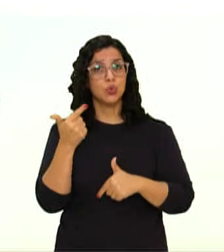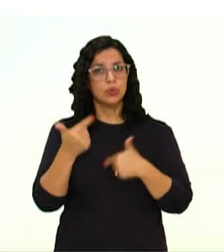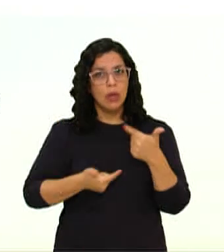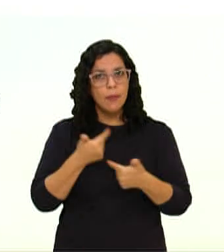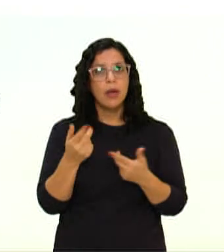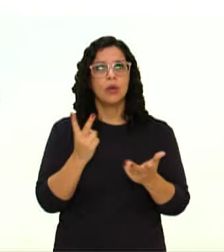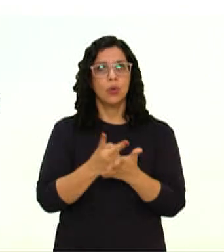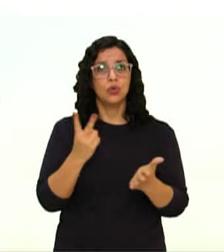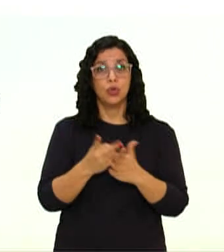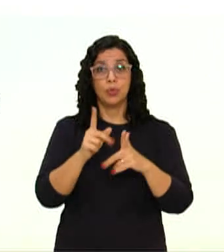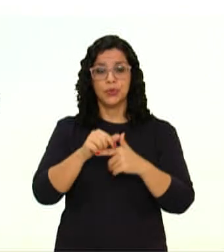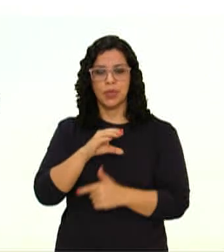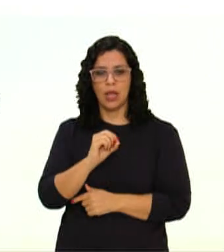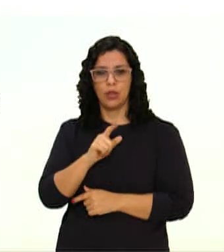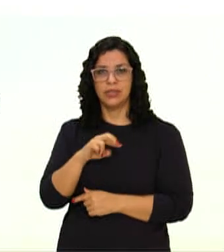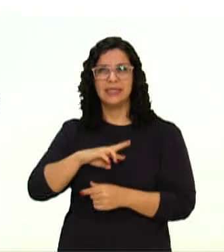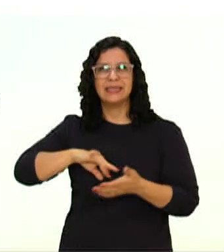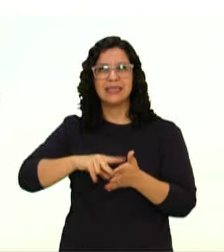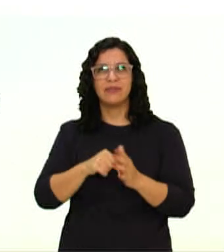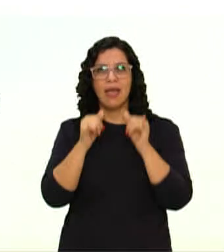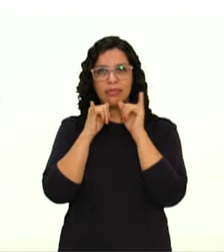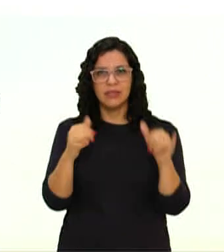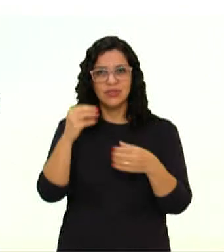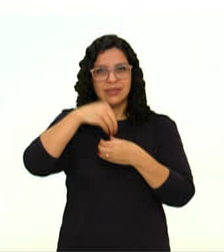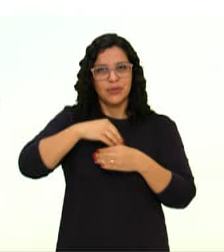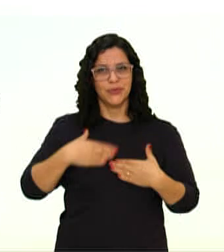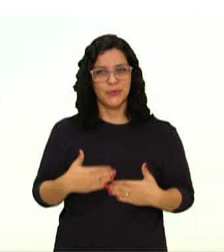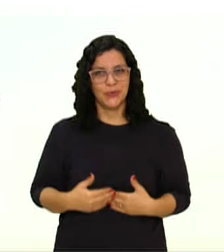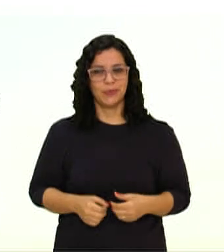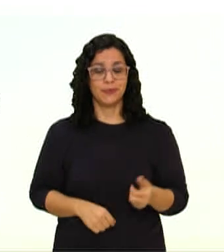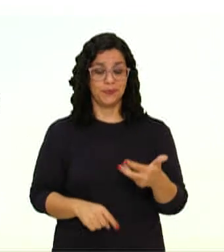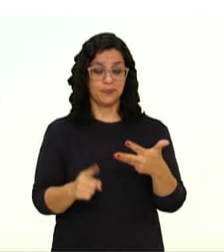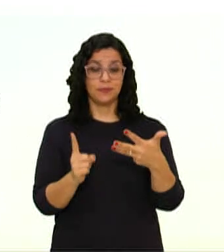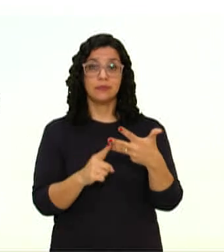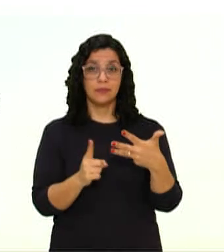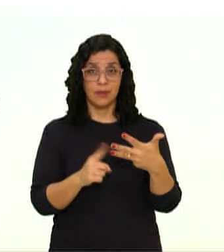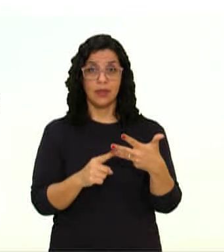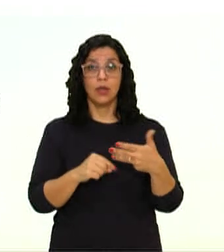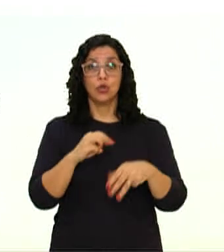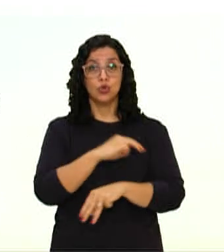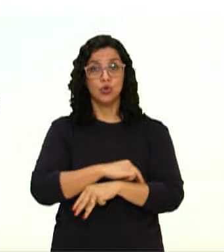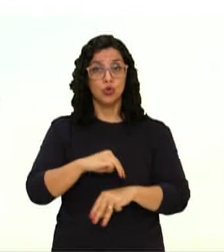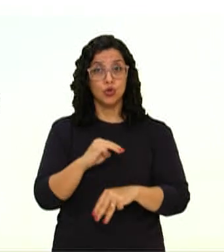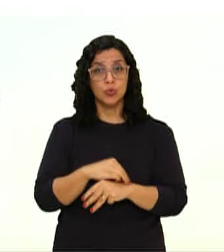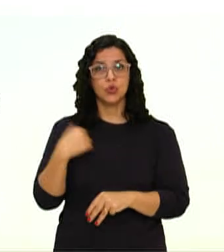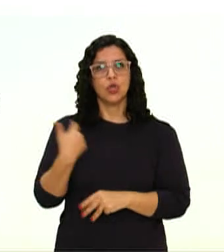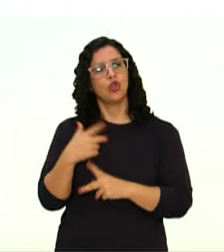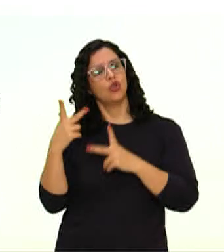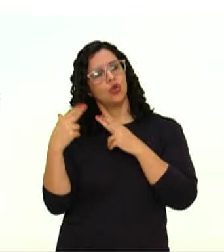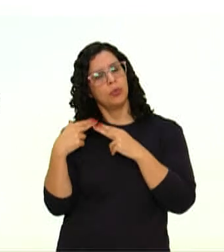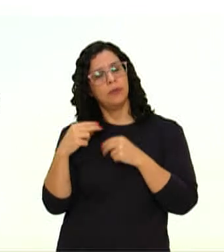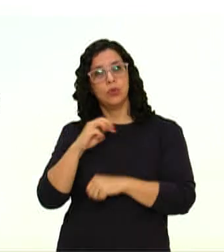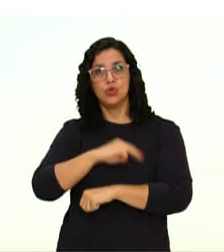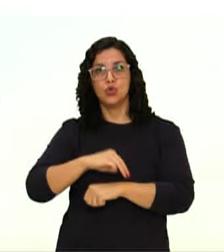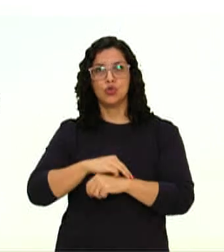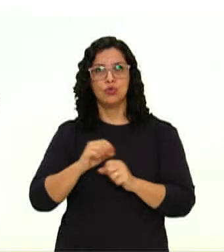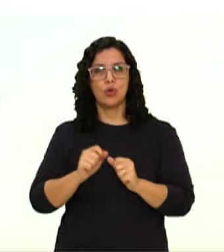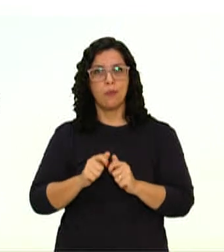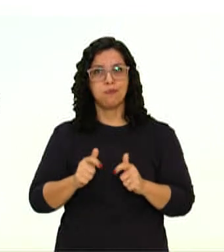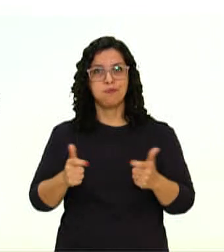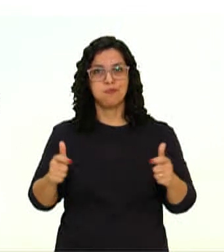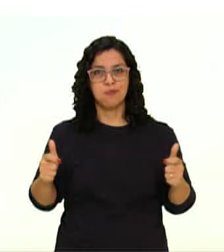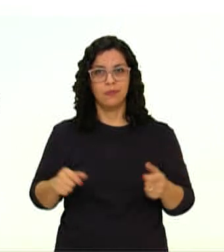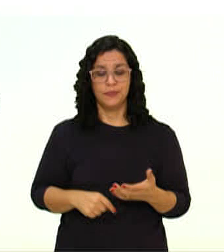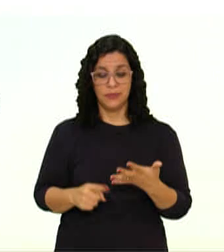precisa dessa caloria, para fazer essa queima ali, tá? Os músculos crescem enquanto você dorme.